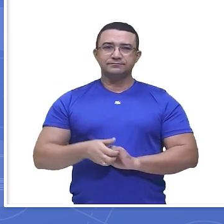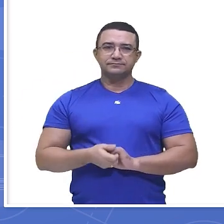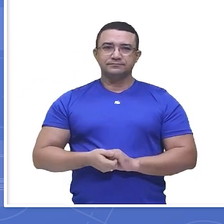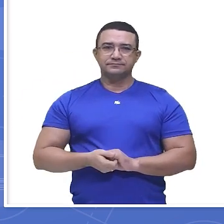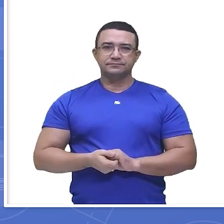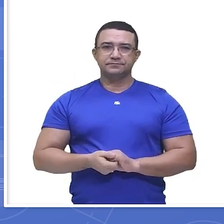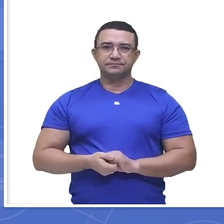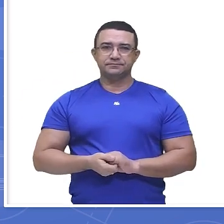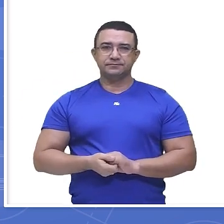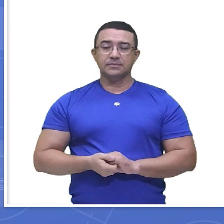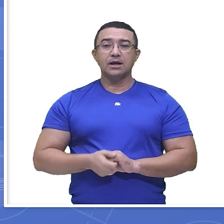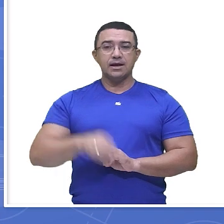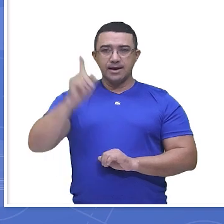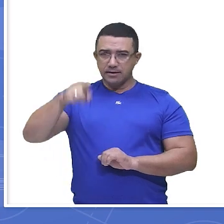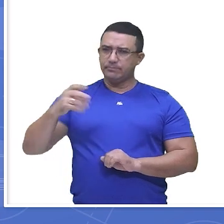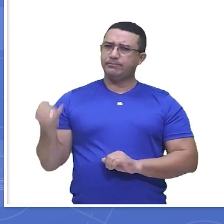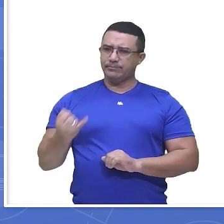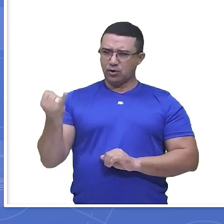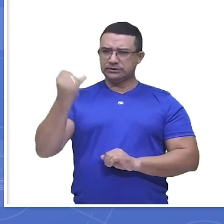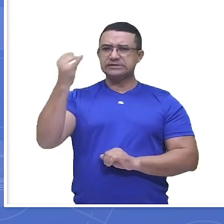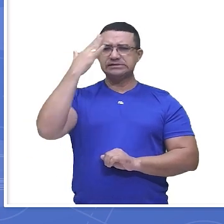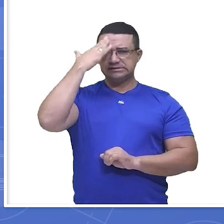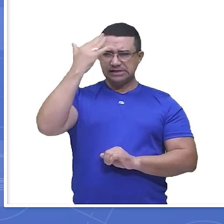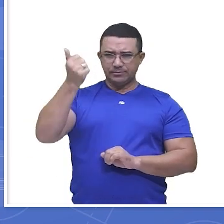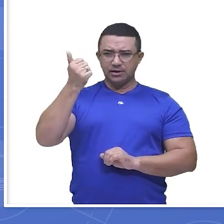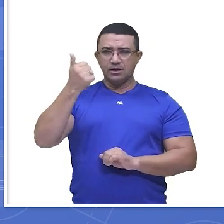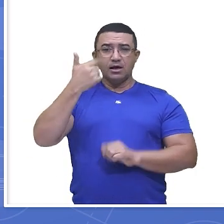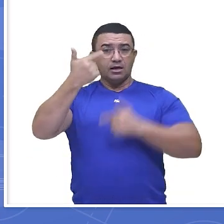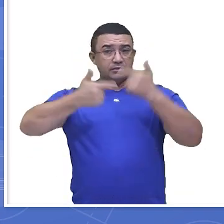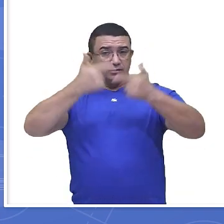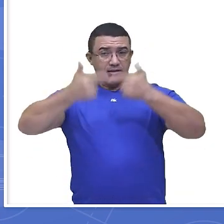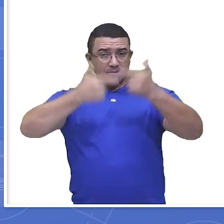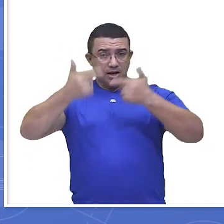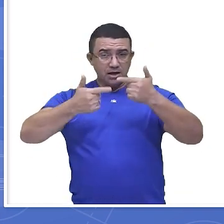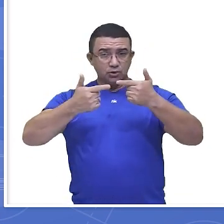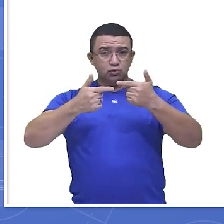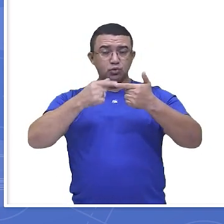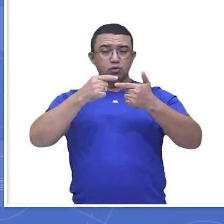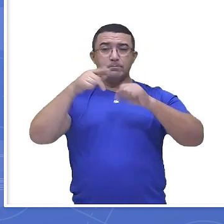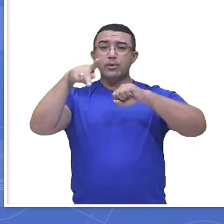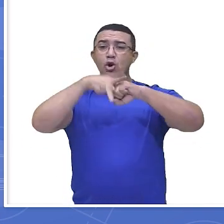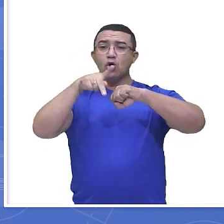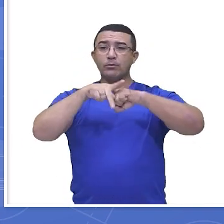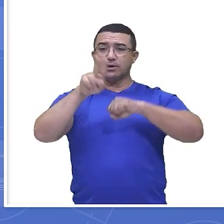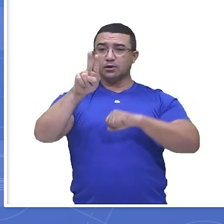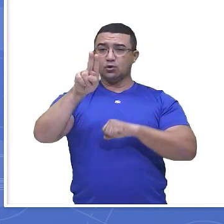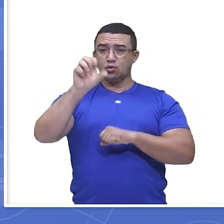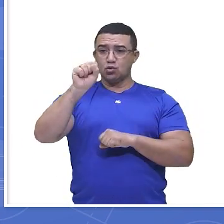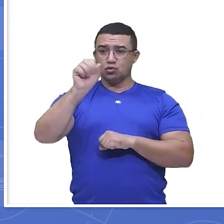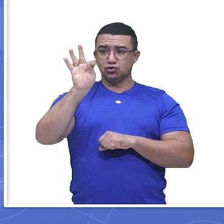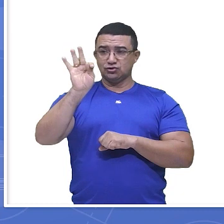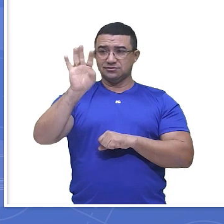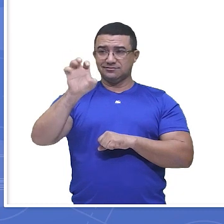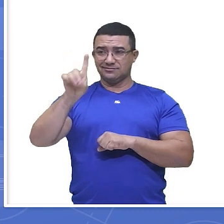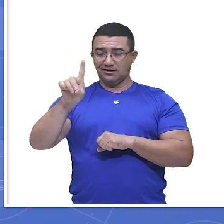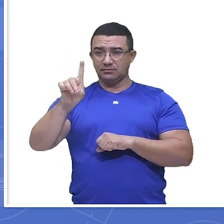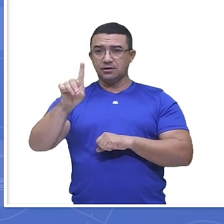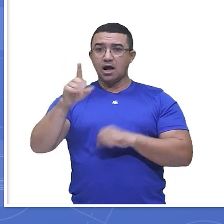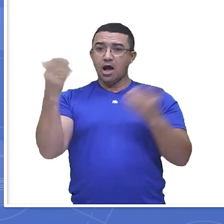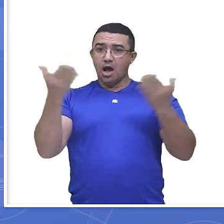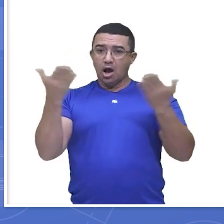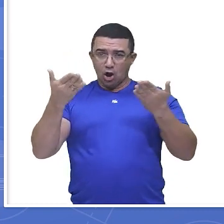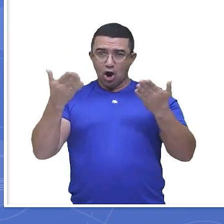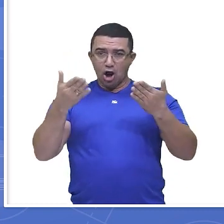problema. O importante é saber que nós estamos trabalhando agora com usted e não mais com o tu. E o tratamento agora ele é